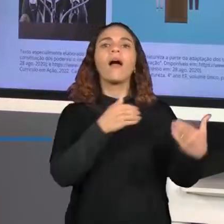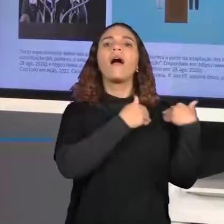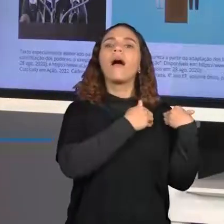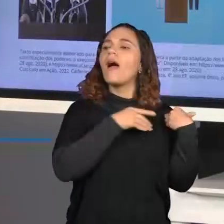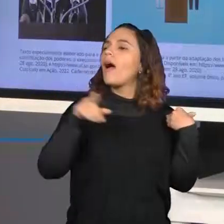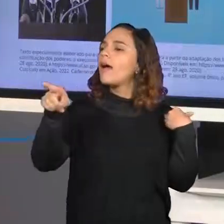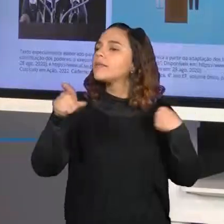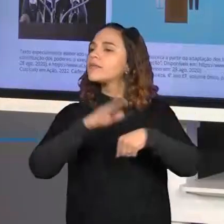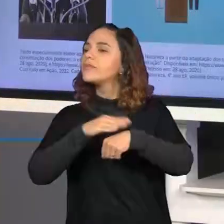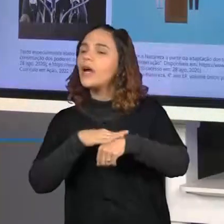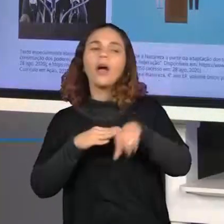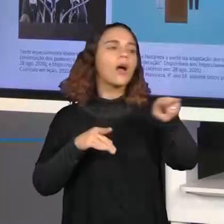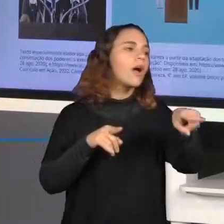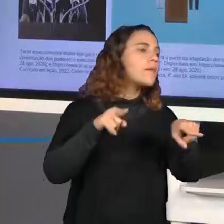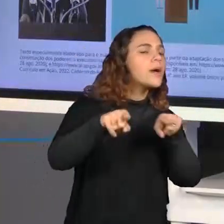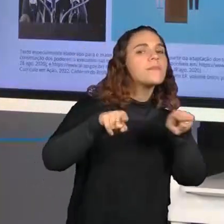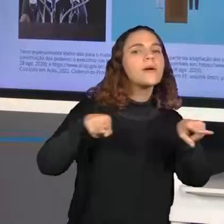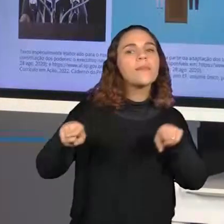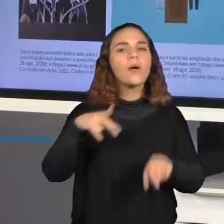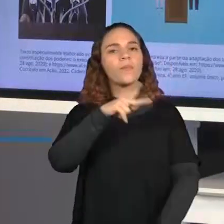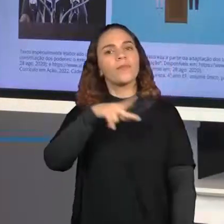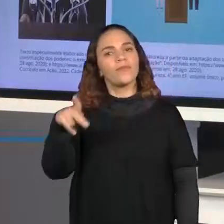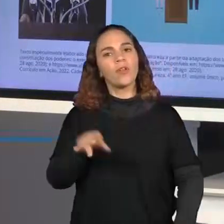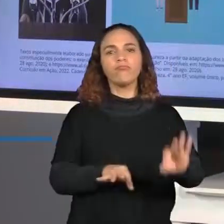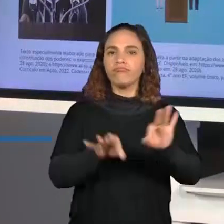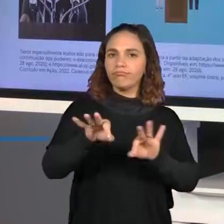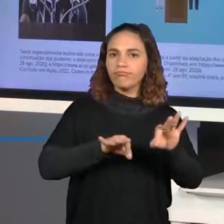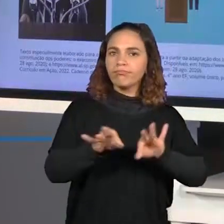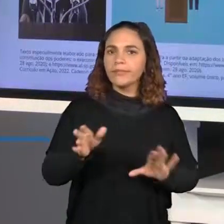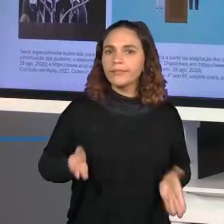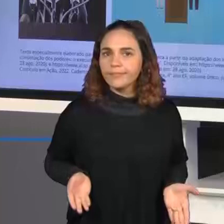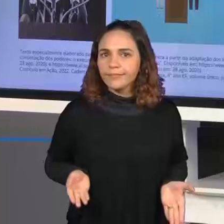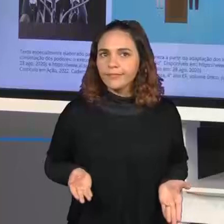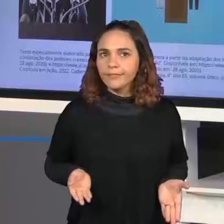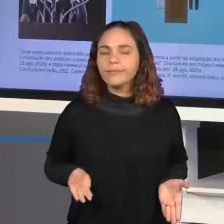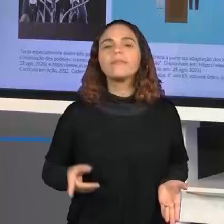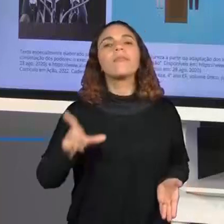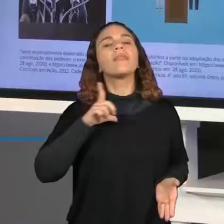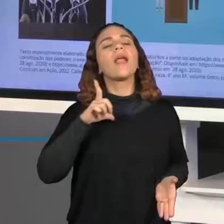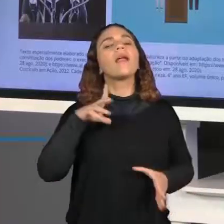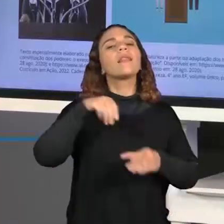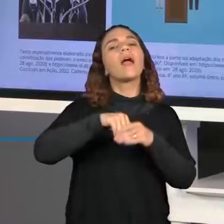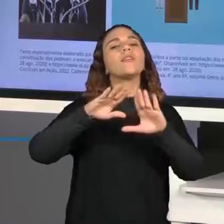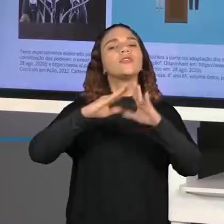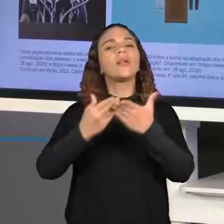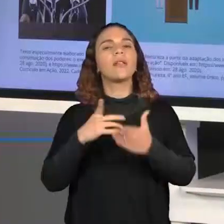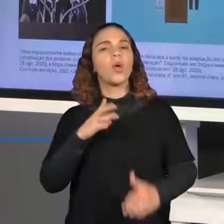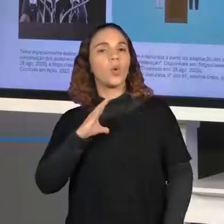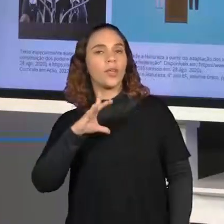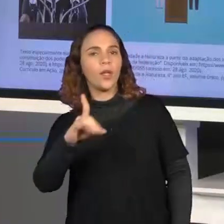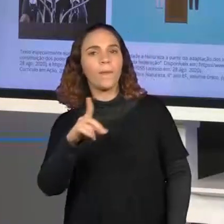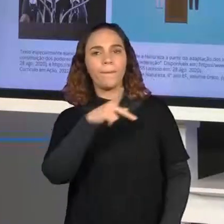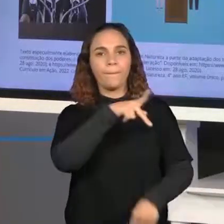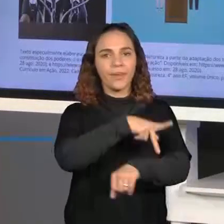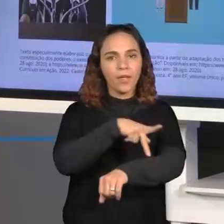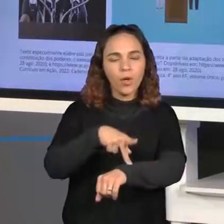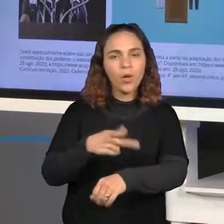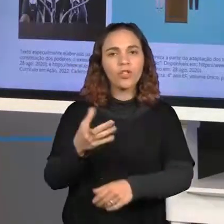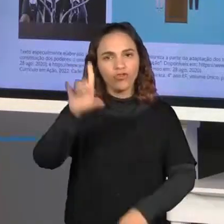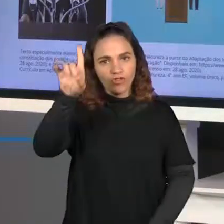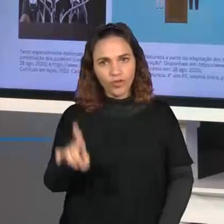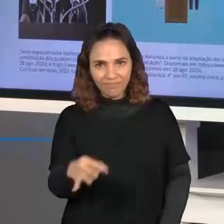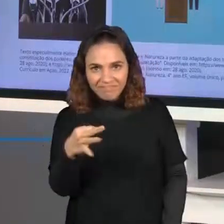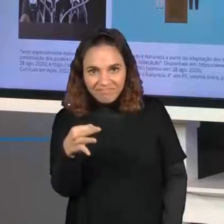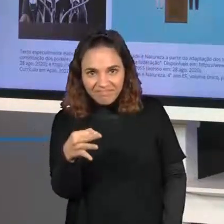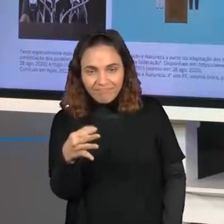organização? O professor. Para fazer a organização da sala de aula, tem as coordenadoras pedagógicas, tem um diretor, Não é